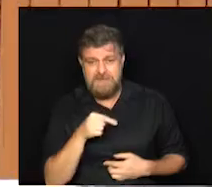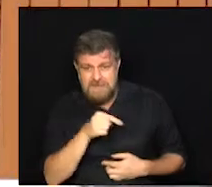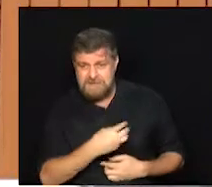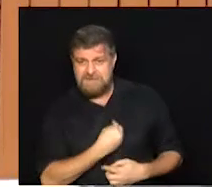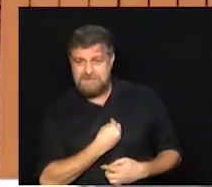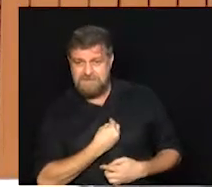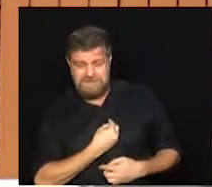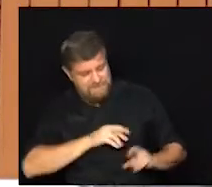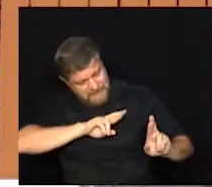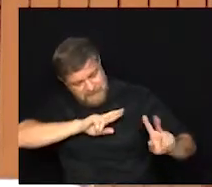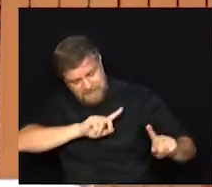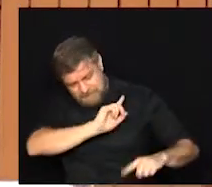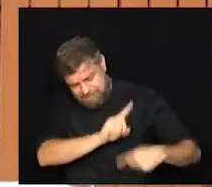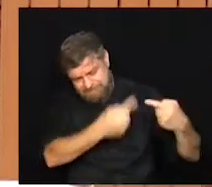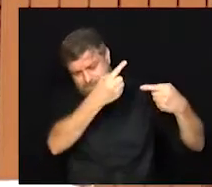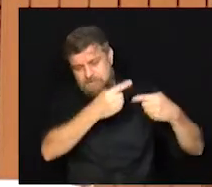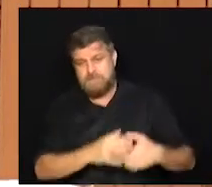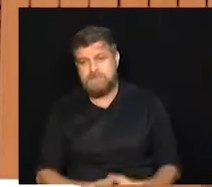Muito obrigado, Malu.